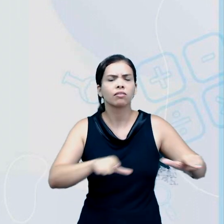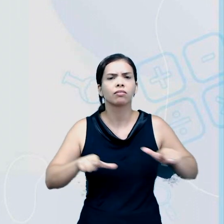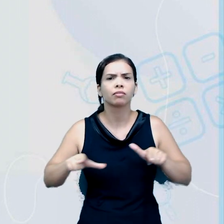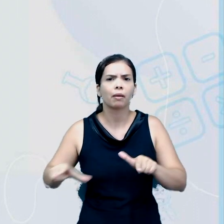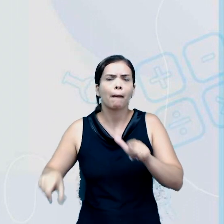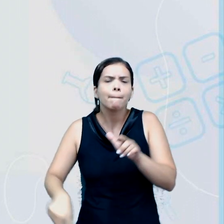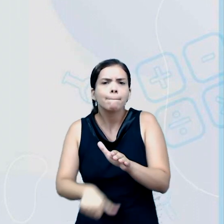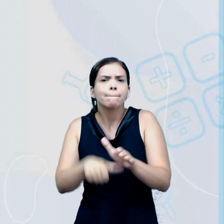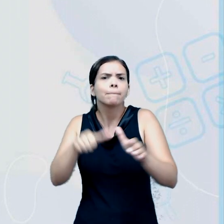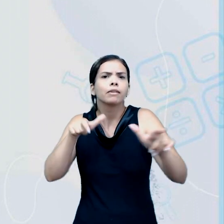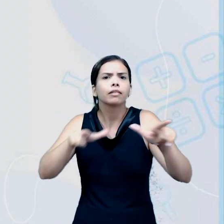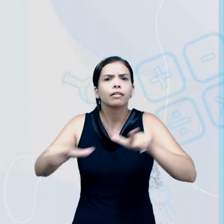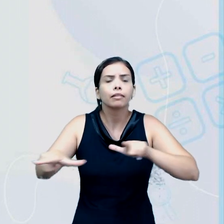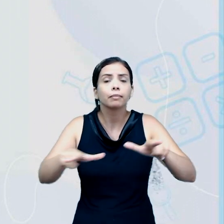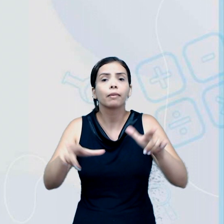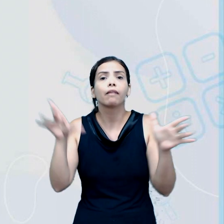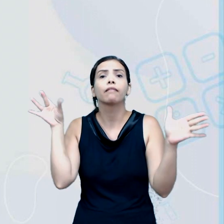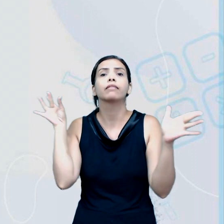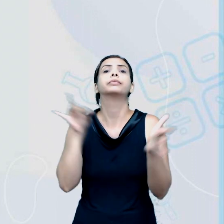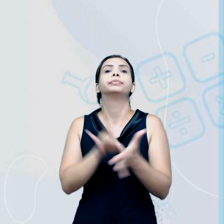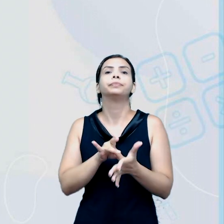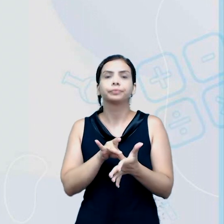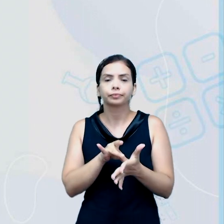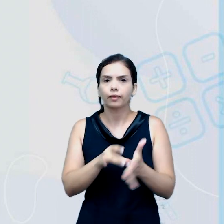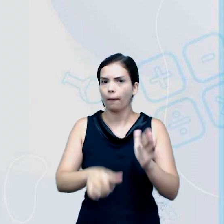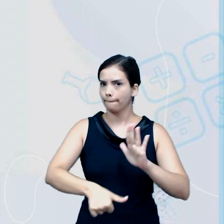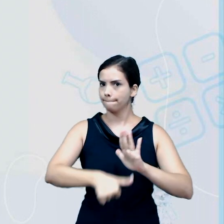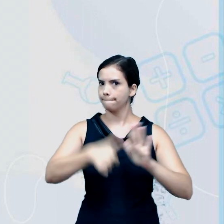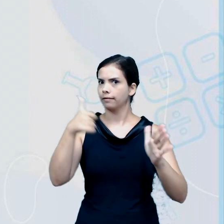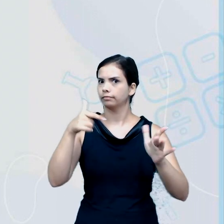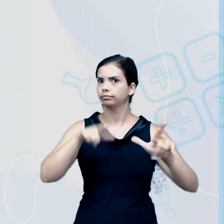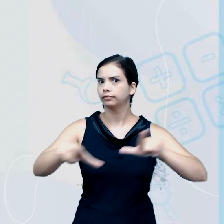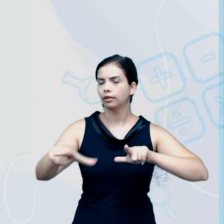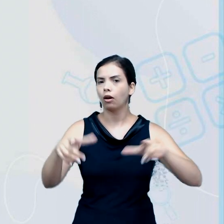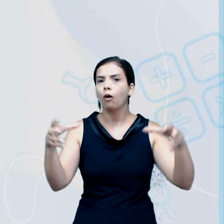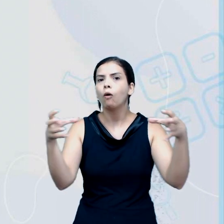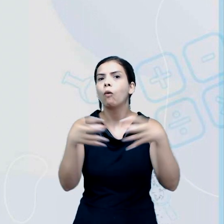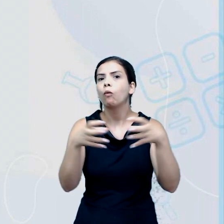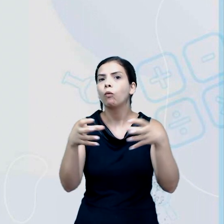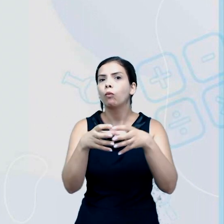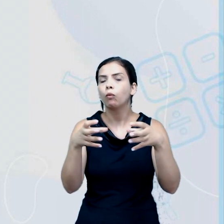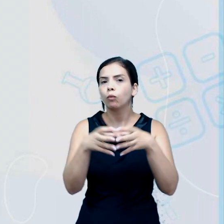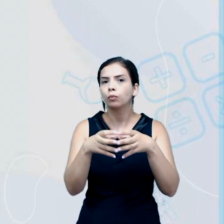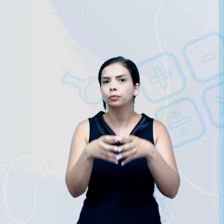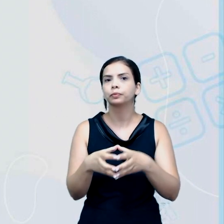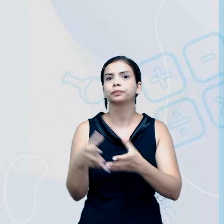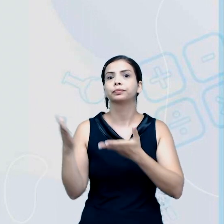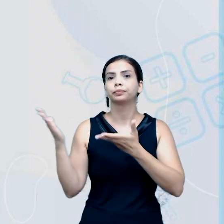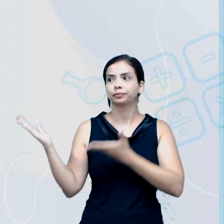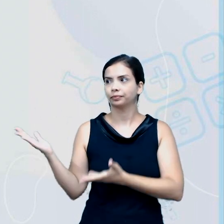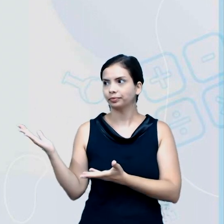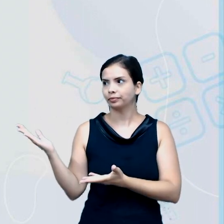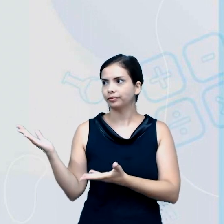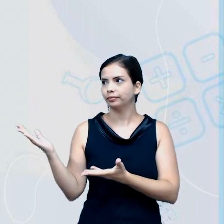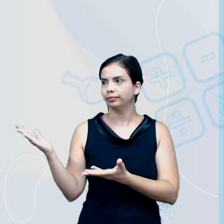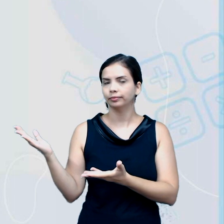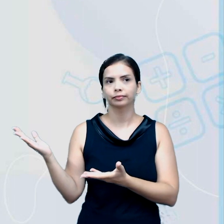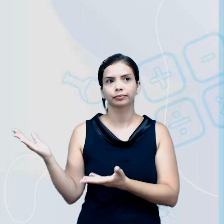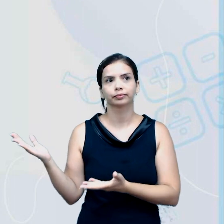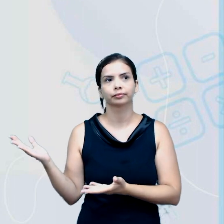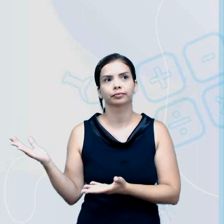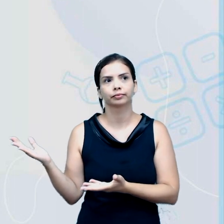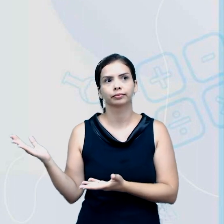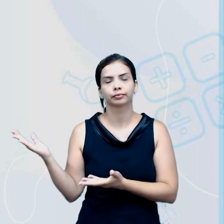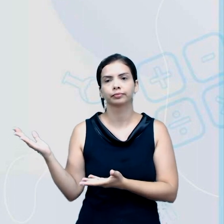dos primeiros trabalhos na verdade é o primeiro trabalho do grupo fluxus foi esse aqui ó o